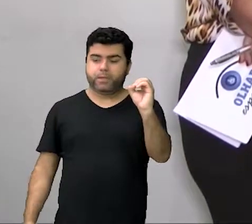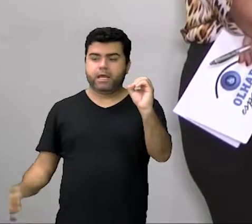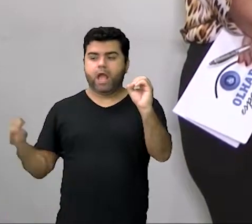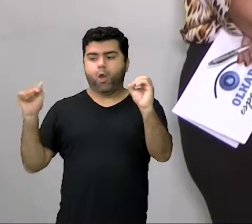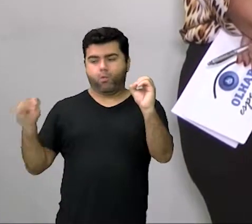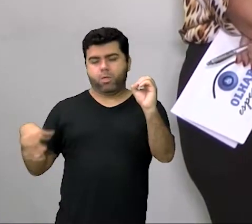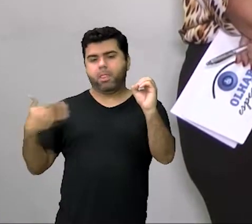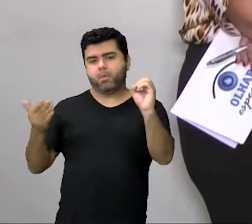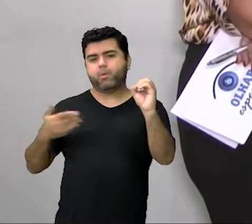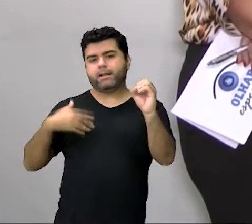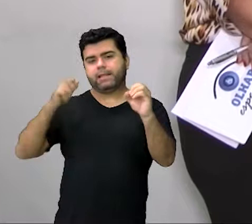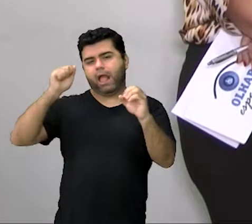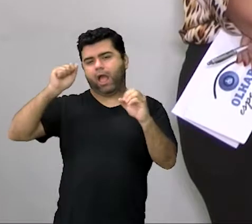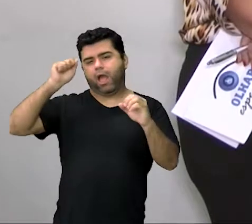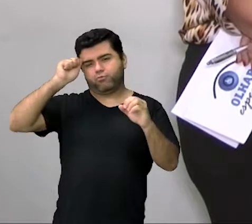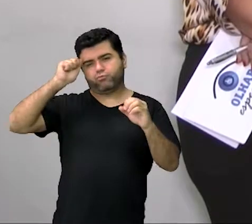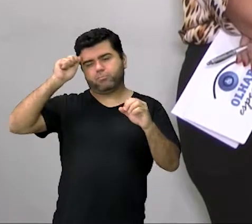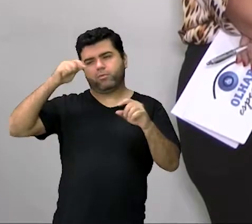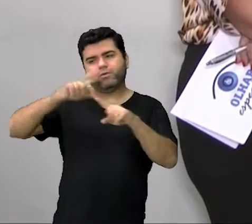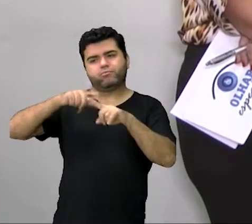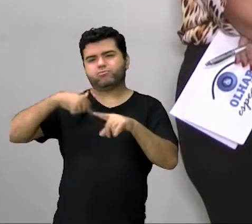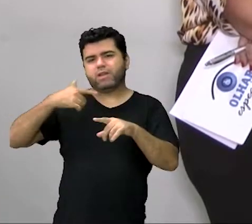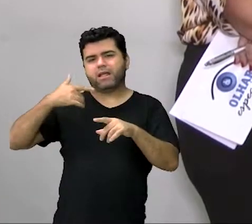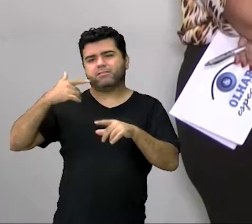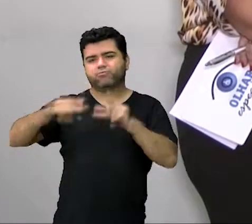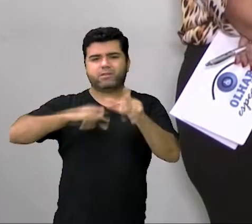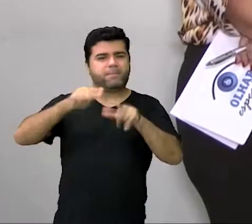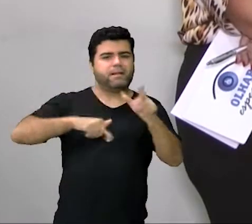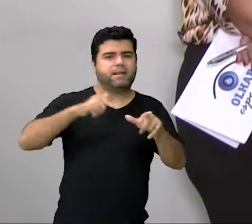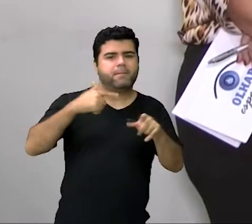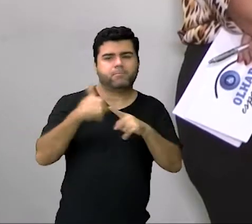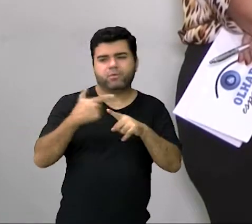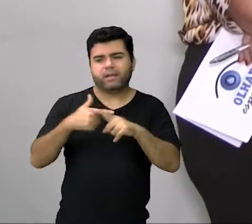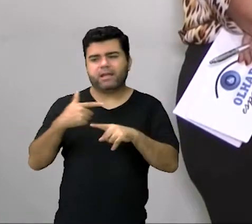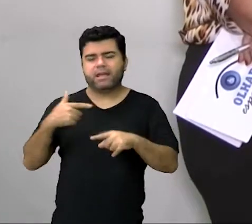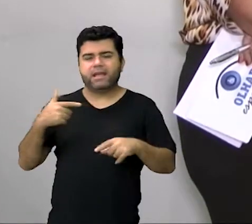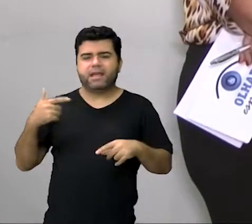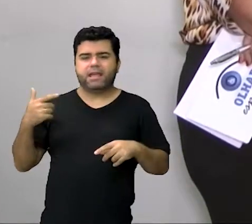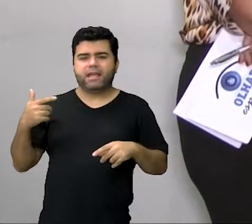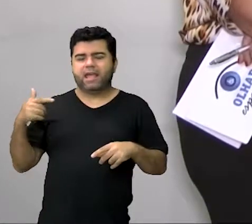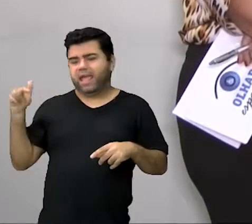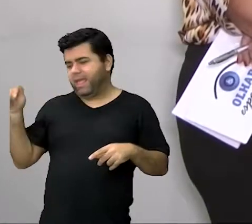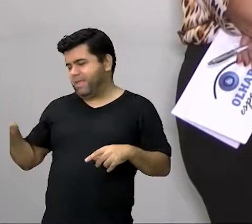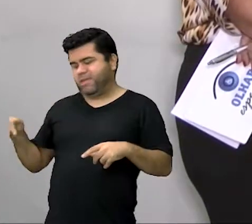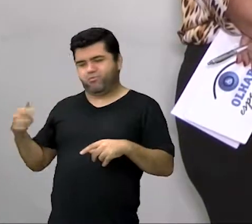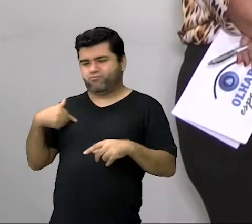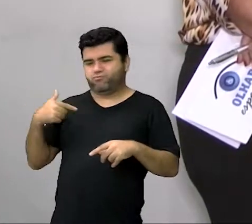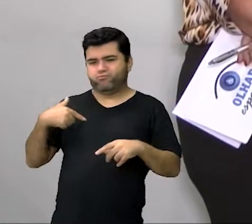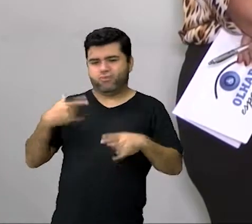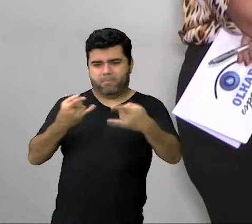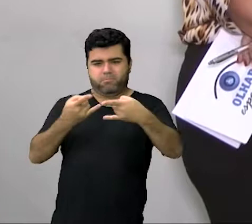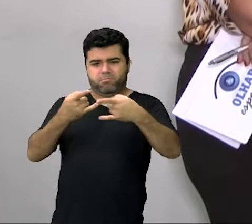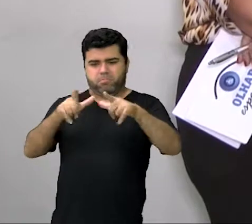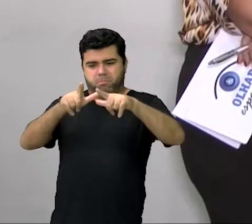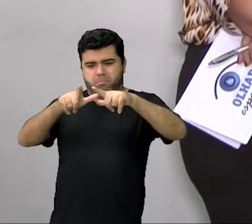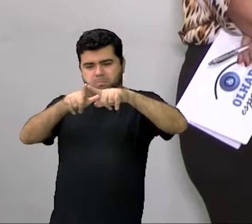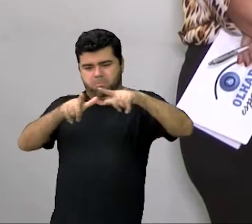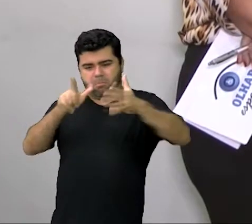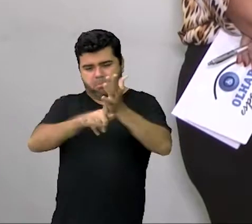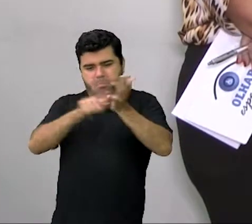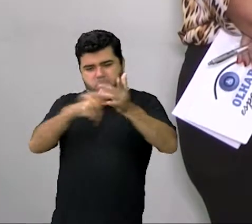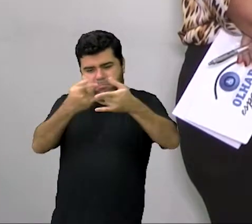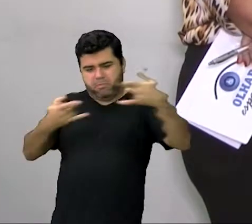foi diagnosticado, eu já não trabalhava, porque eu não tinha um diagnóstico dele, mas era muito difícil a nossa vida. Porque